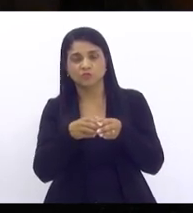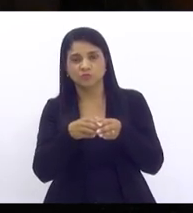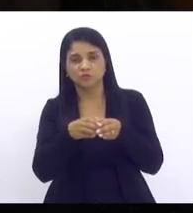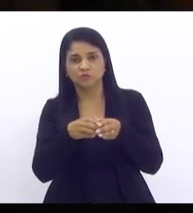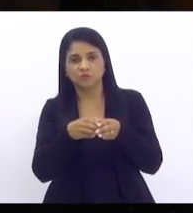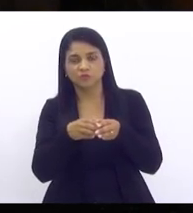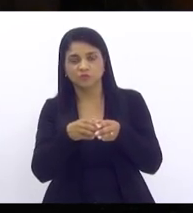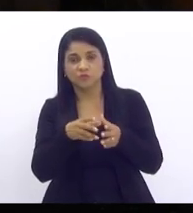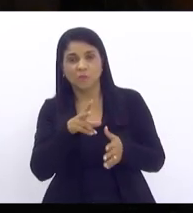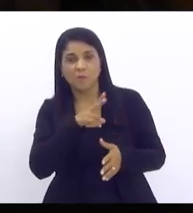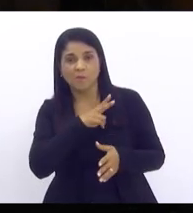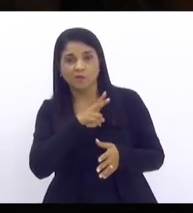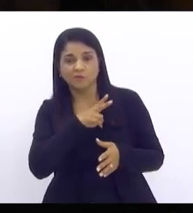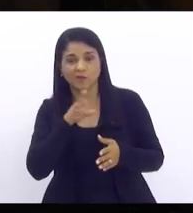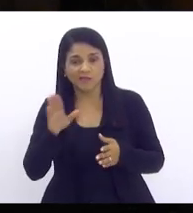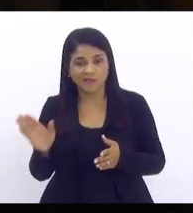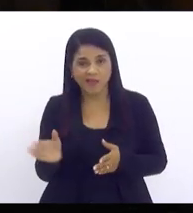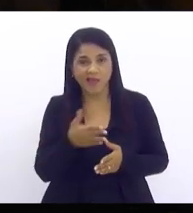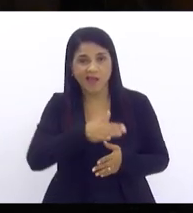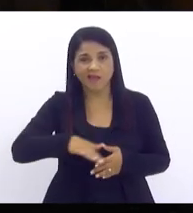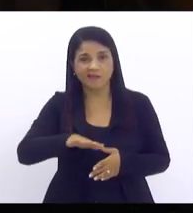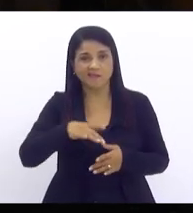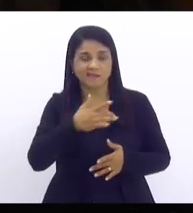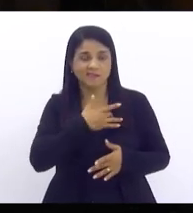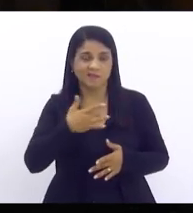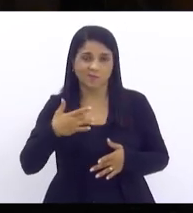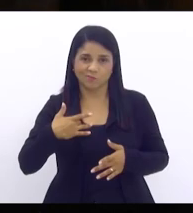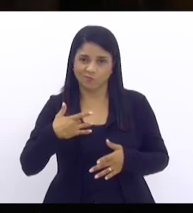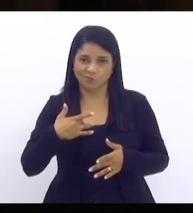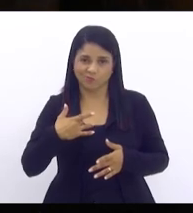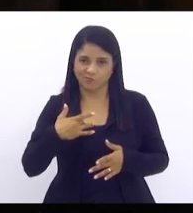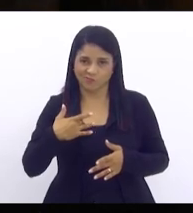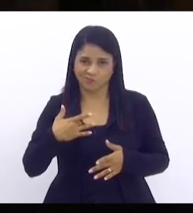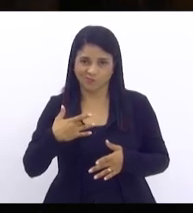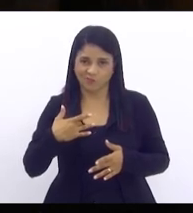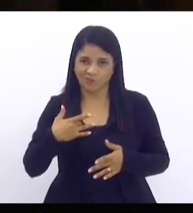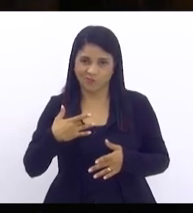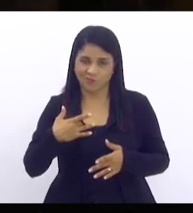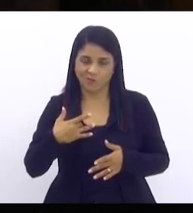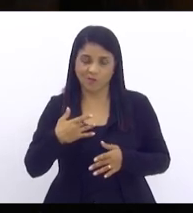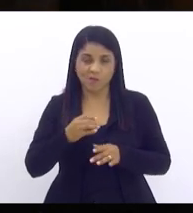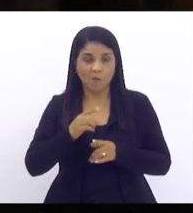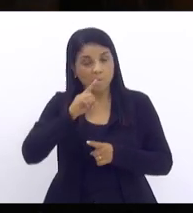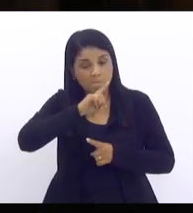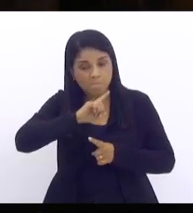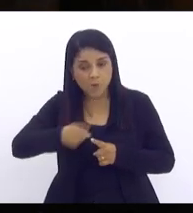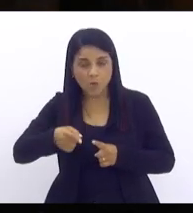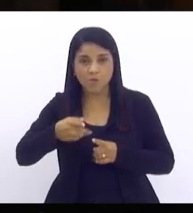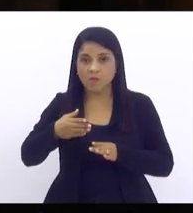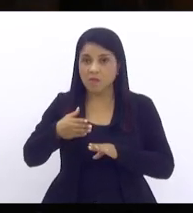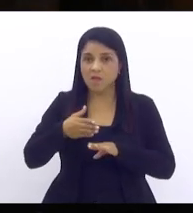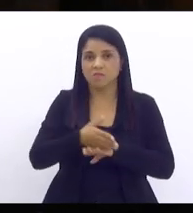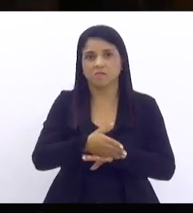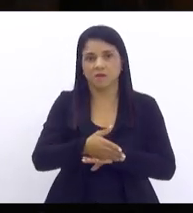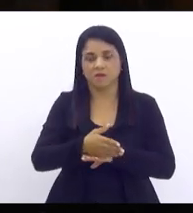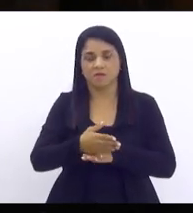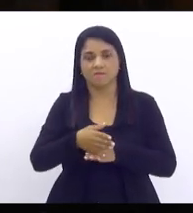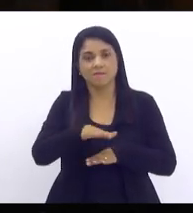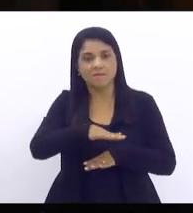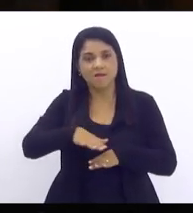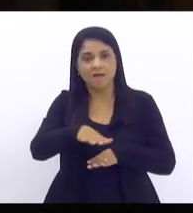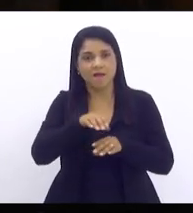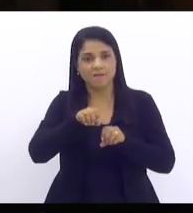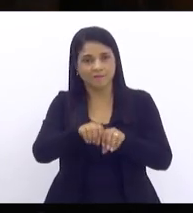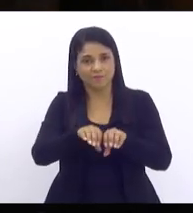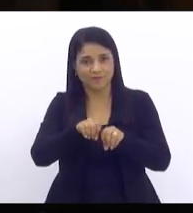saúde e jamais deixá-las entrar na área da educação, tenham que